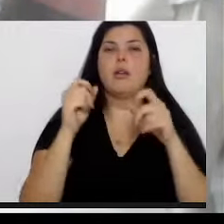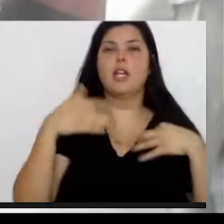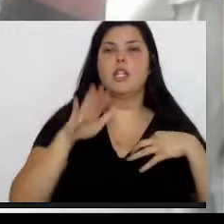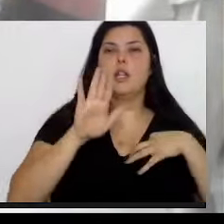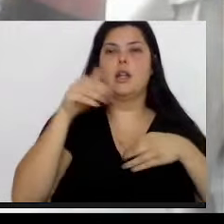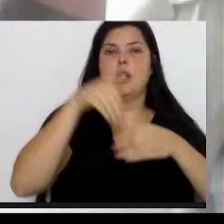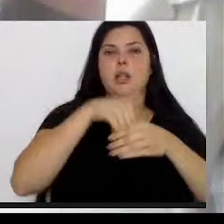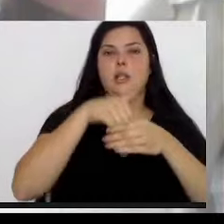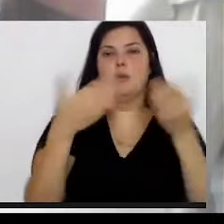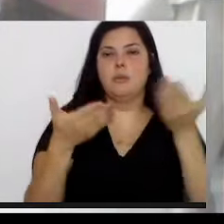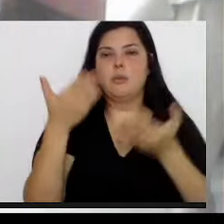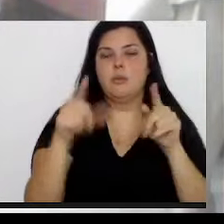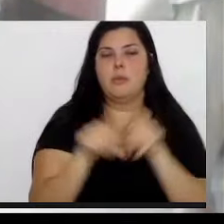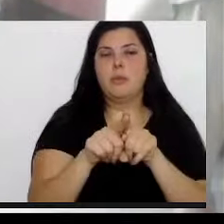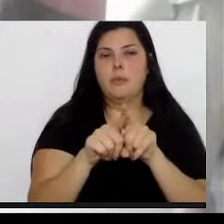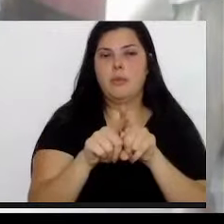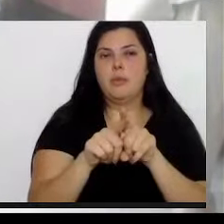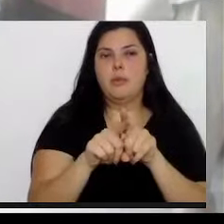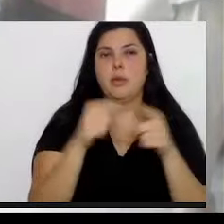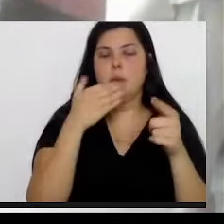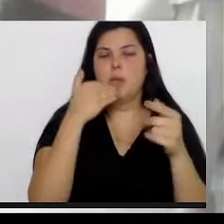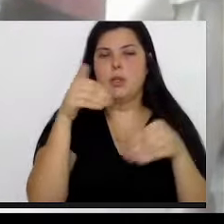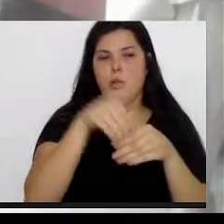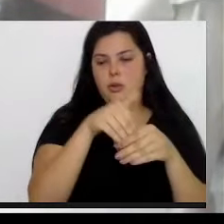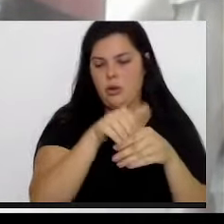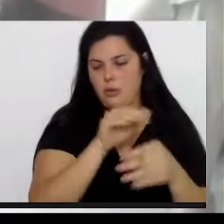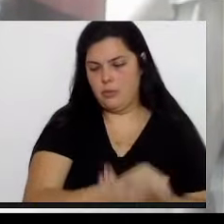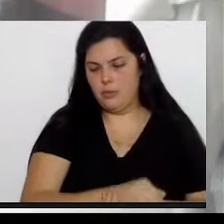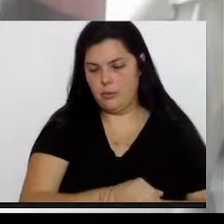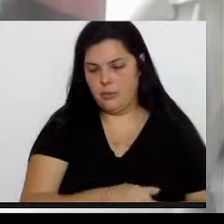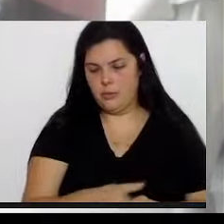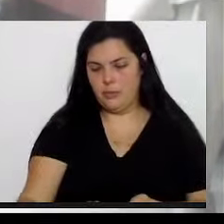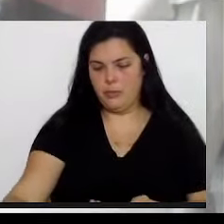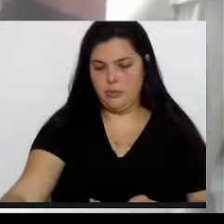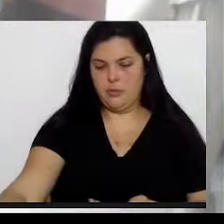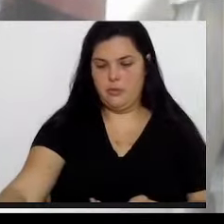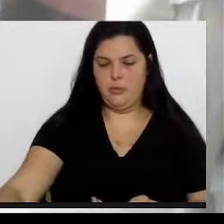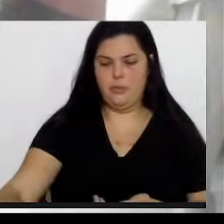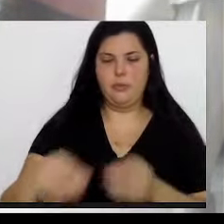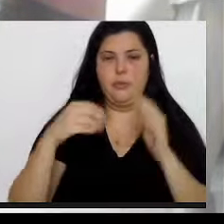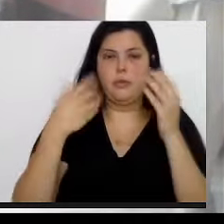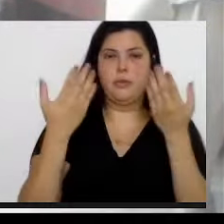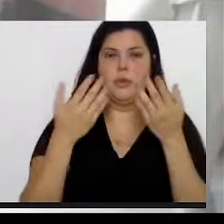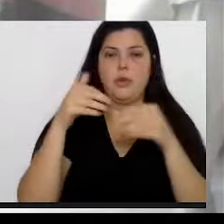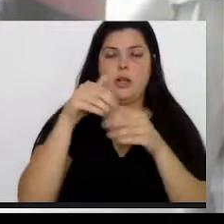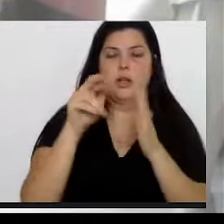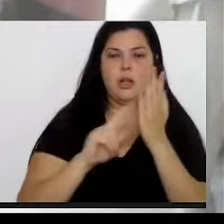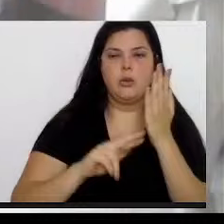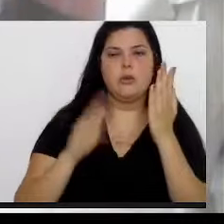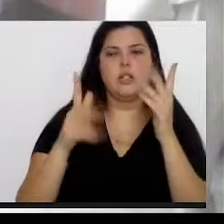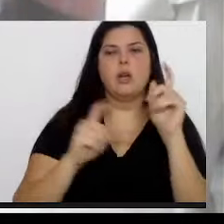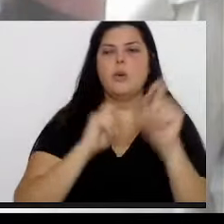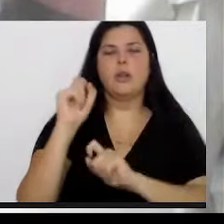eleições proporcionais naquele pleito eleitoral. O eminente relator, conforme já